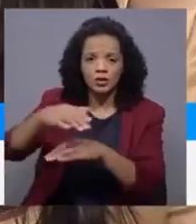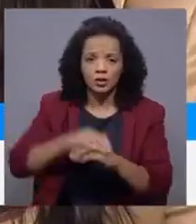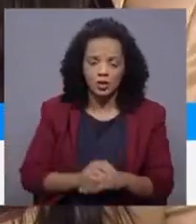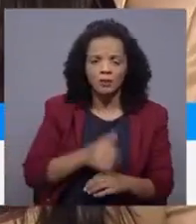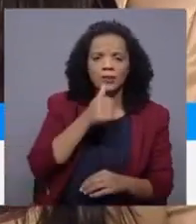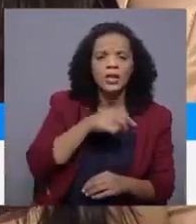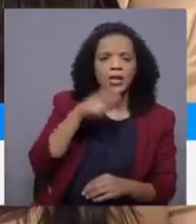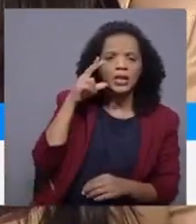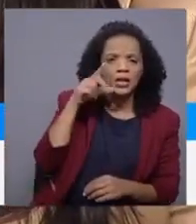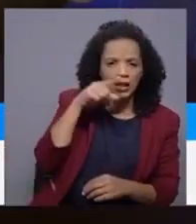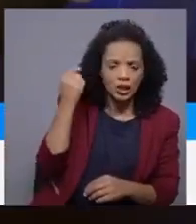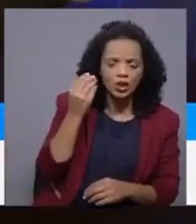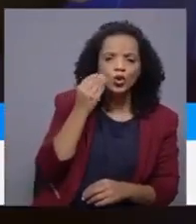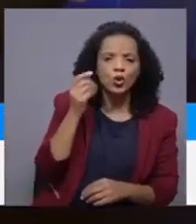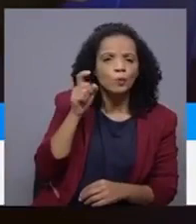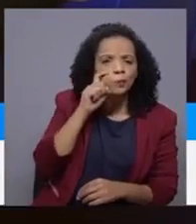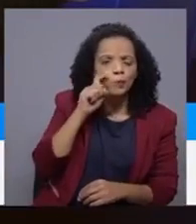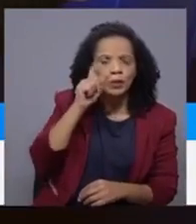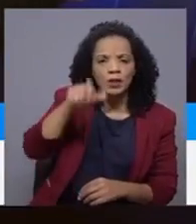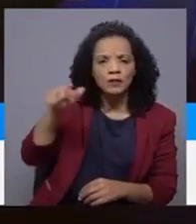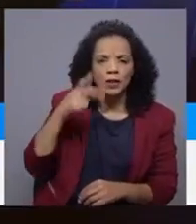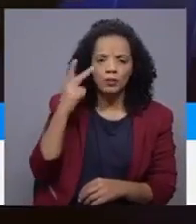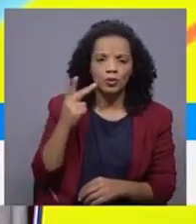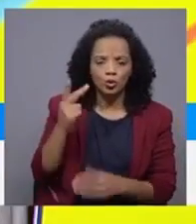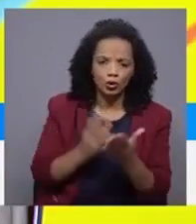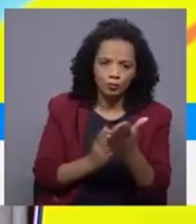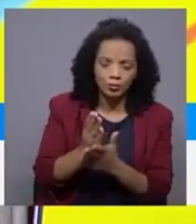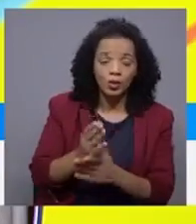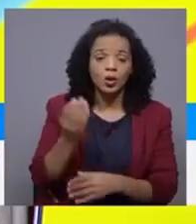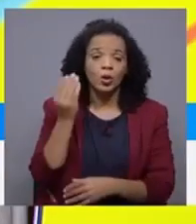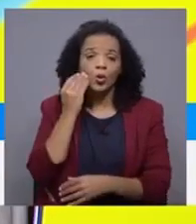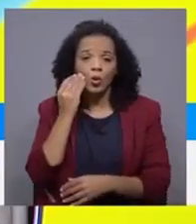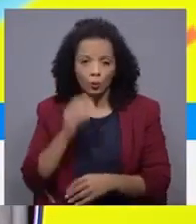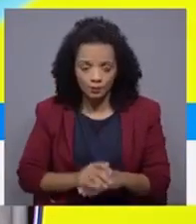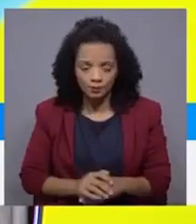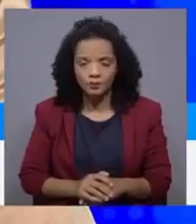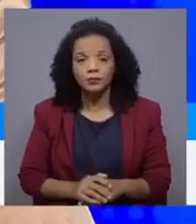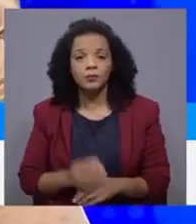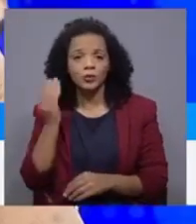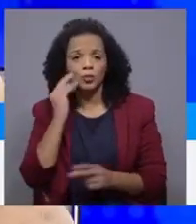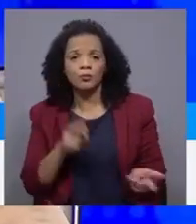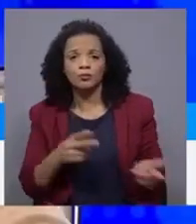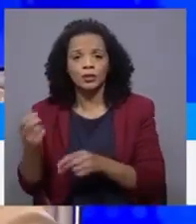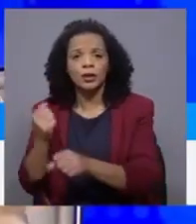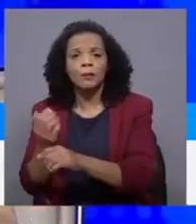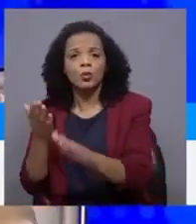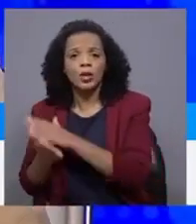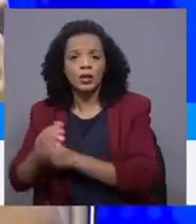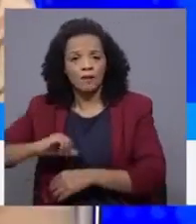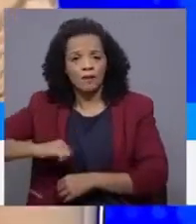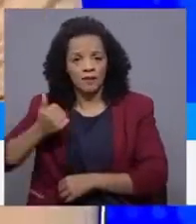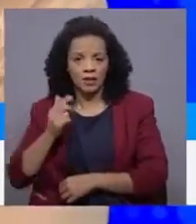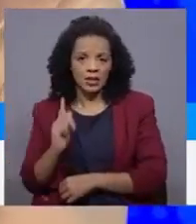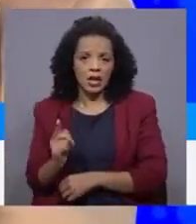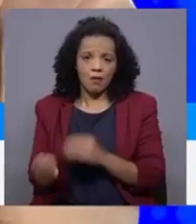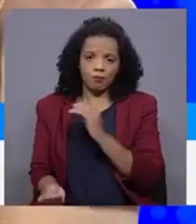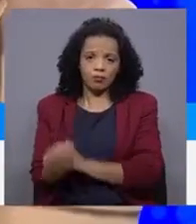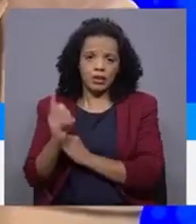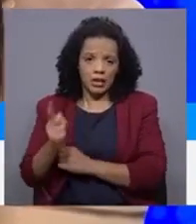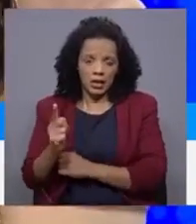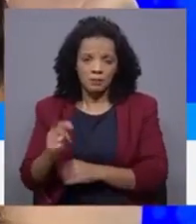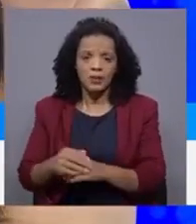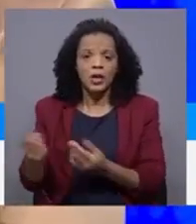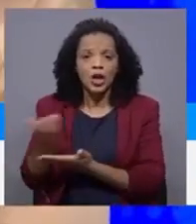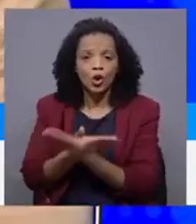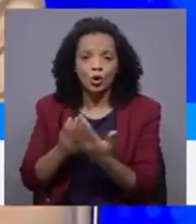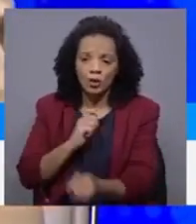que se salvaguarda a vida dessas pessoas que vivem e sobrevivem sobre isso? Com a transição para a empregabilidade verde. Isto vai ser uma inevitabilidade. As economias